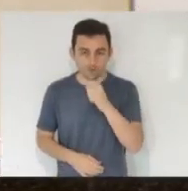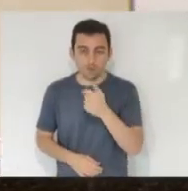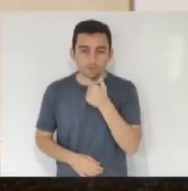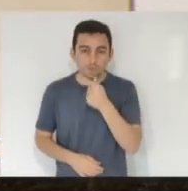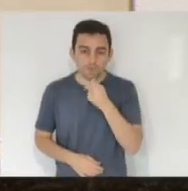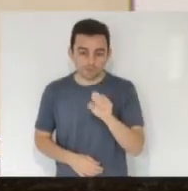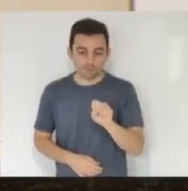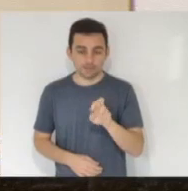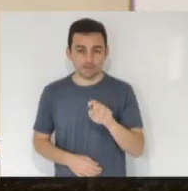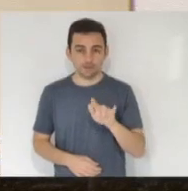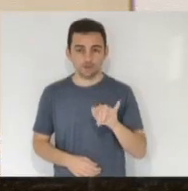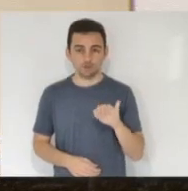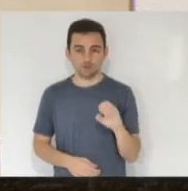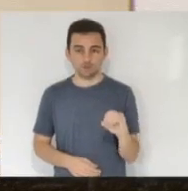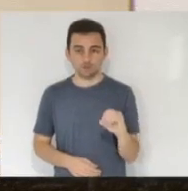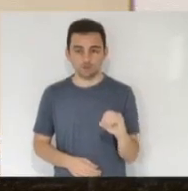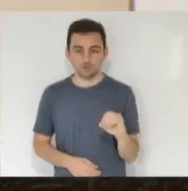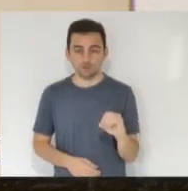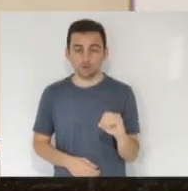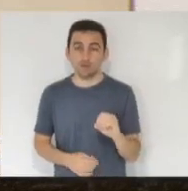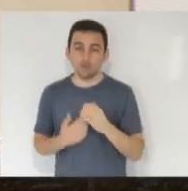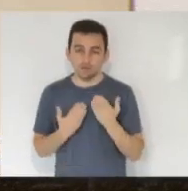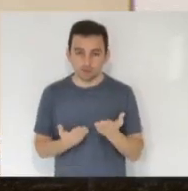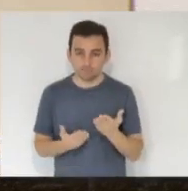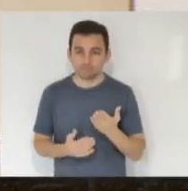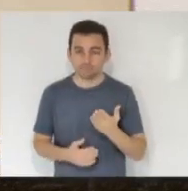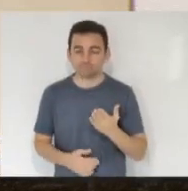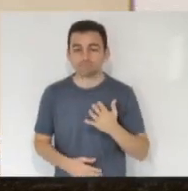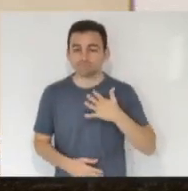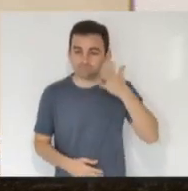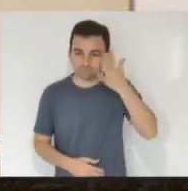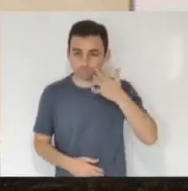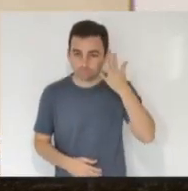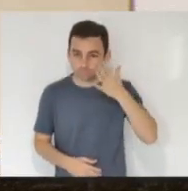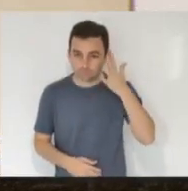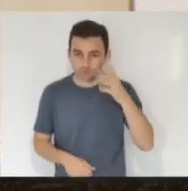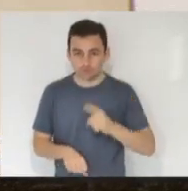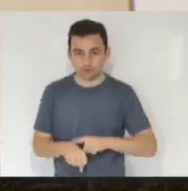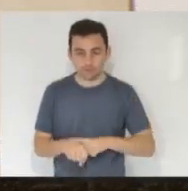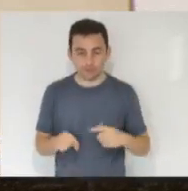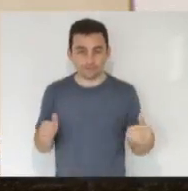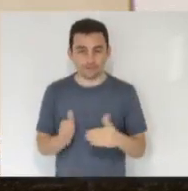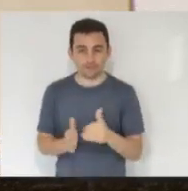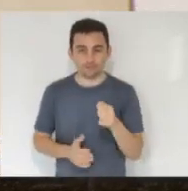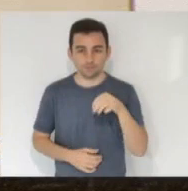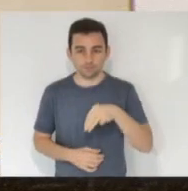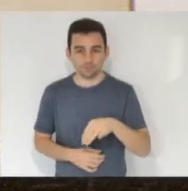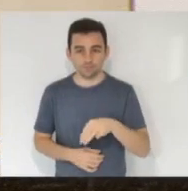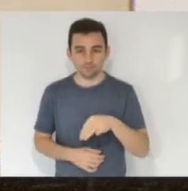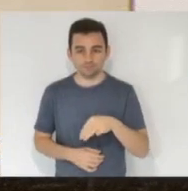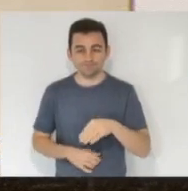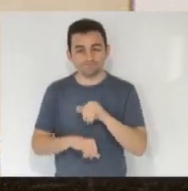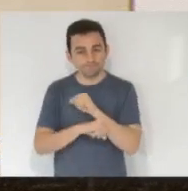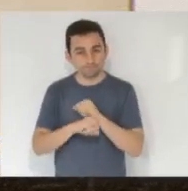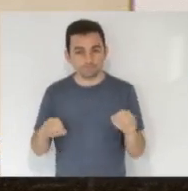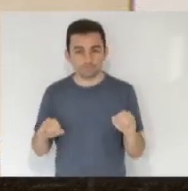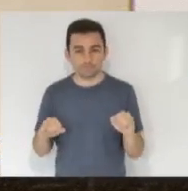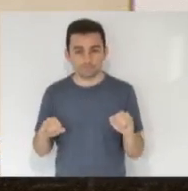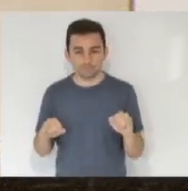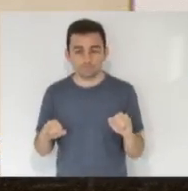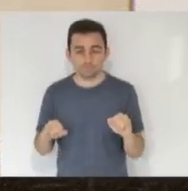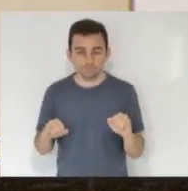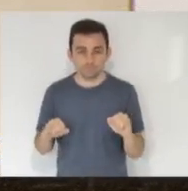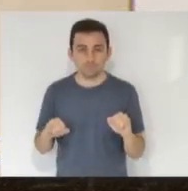Luiz Macari Júnior, para que possa utilizar a palavra pelo prazo de até 10 minutos para divulgar a